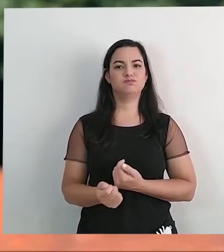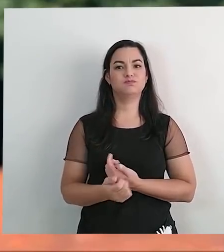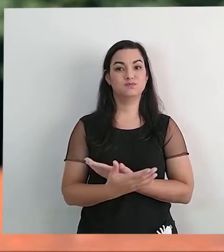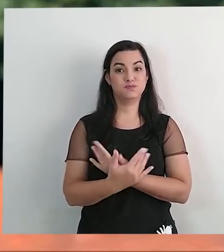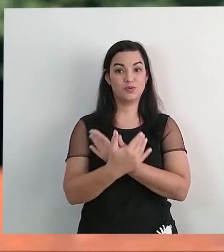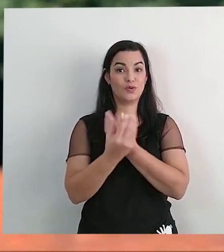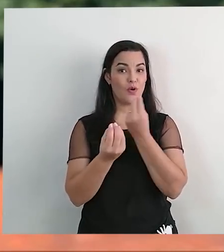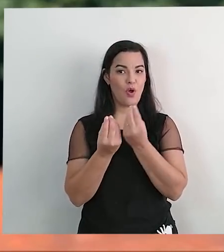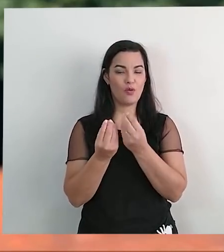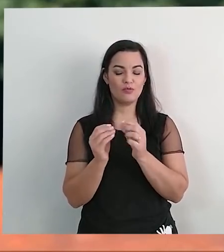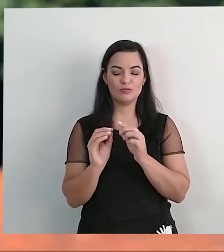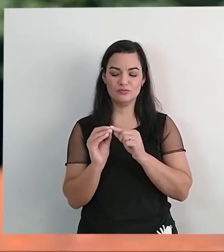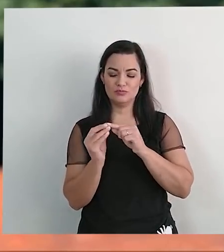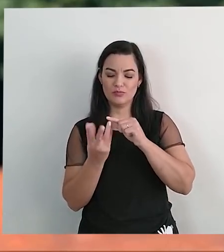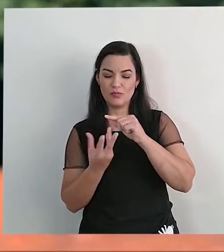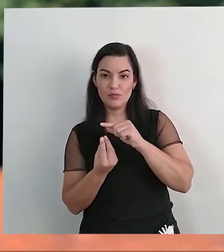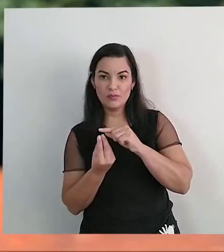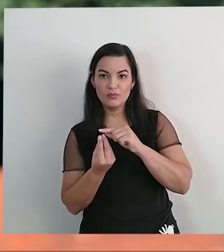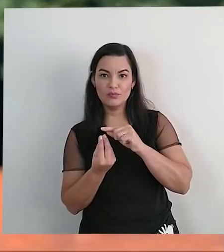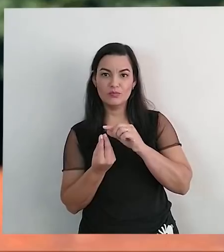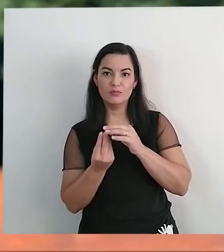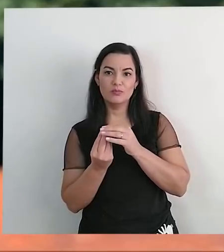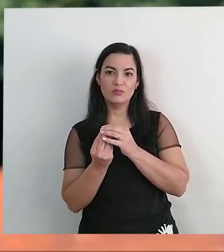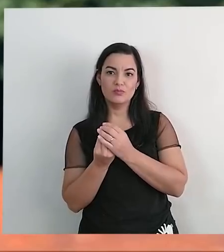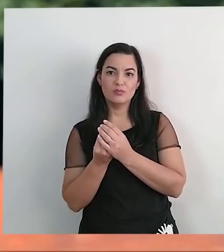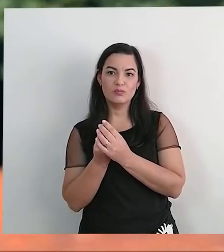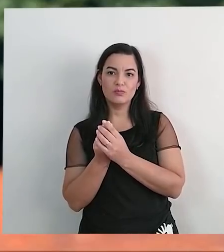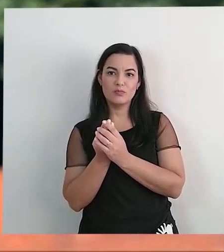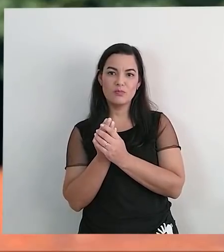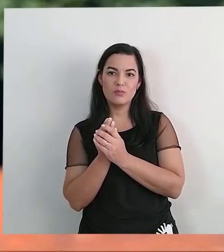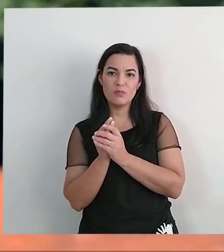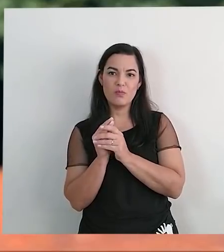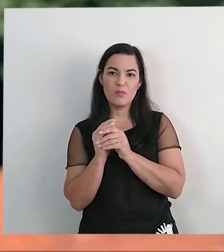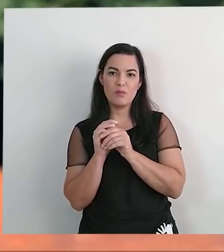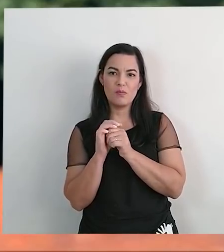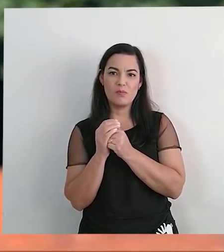borboleta rompe a pupa,